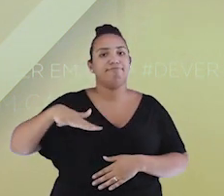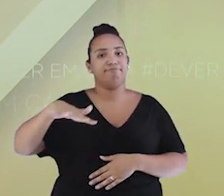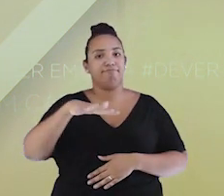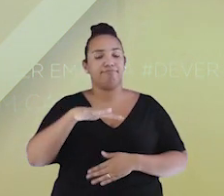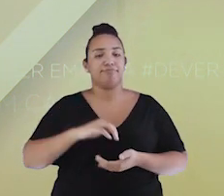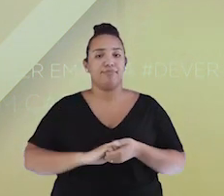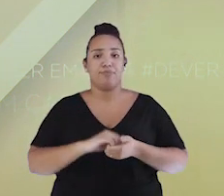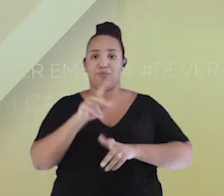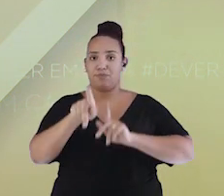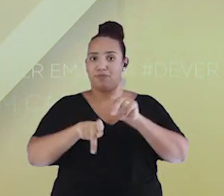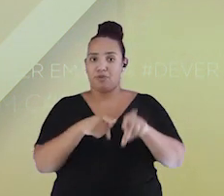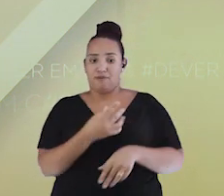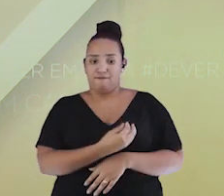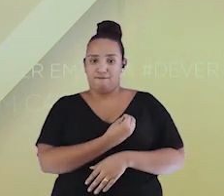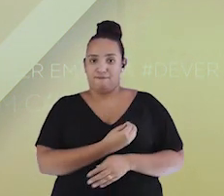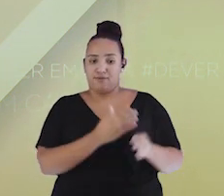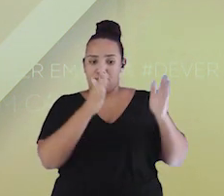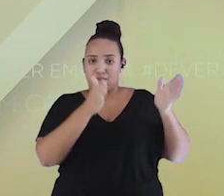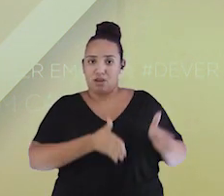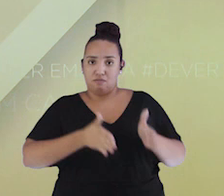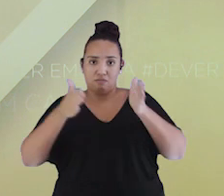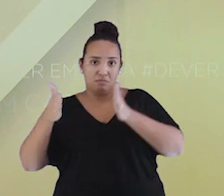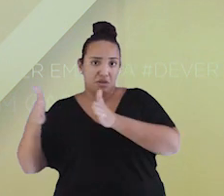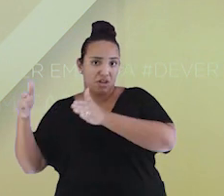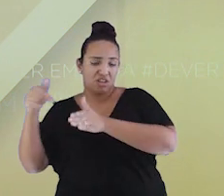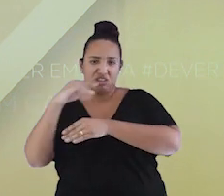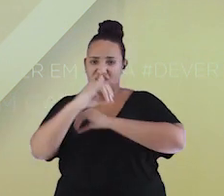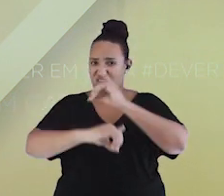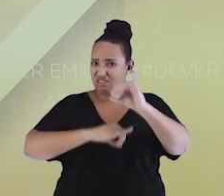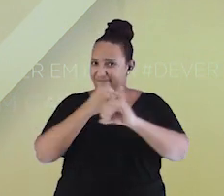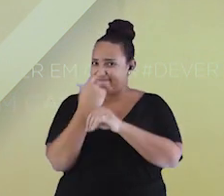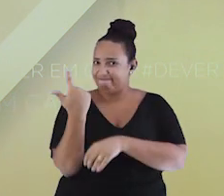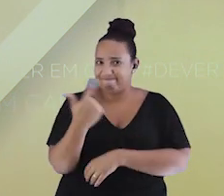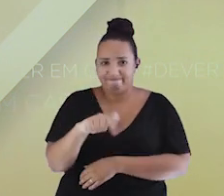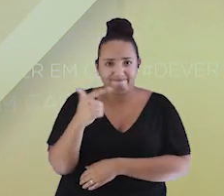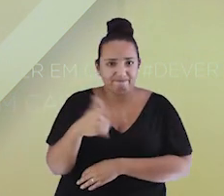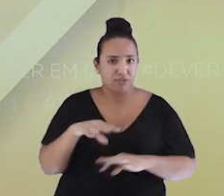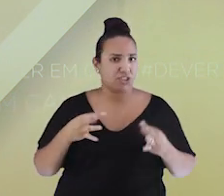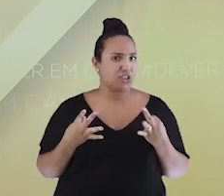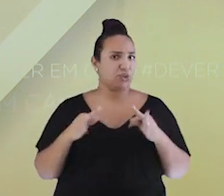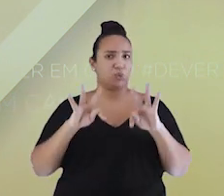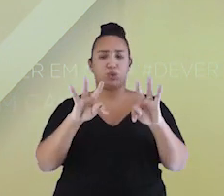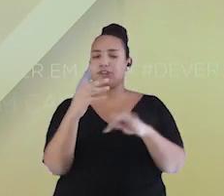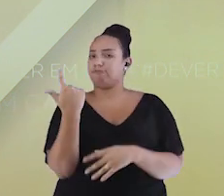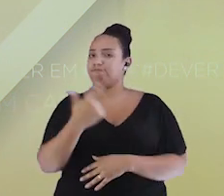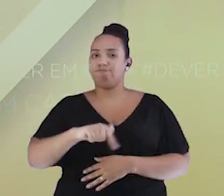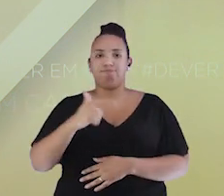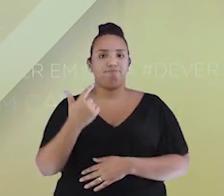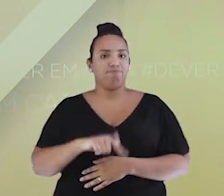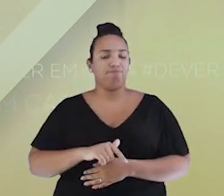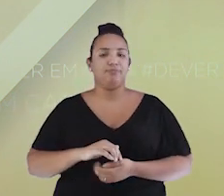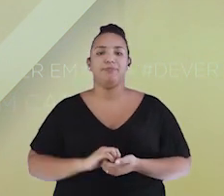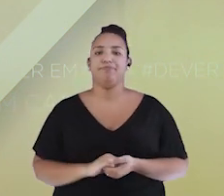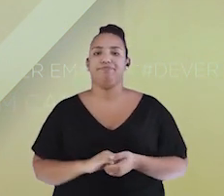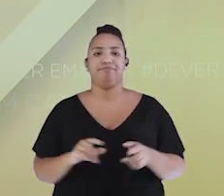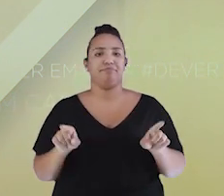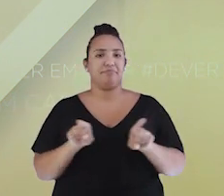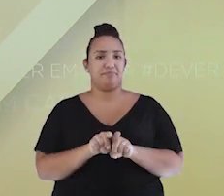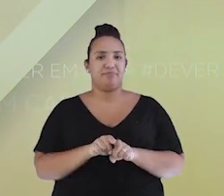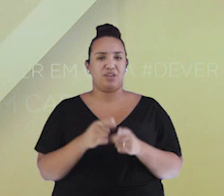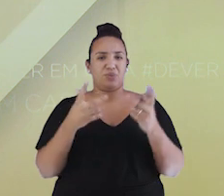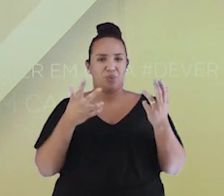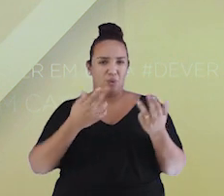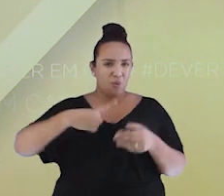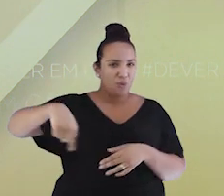que viveram em um momento em que não havia internet, super tecnologias e quase nada como